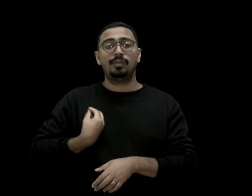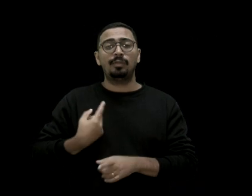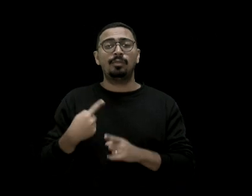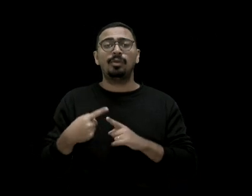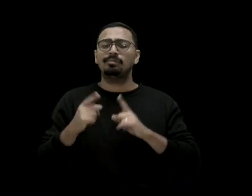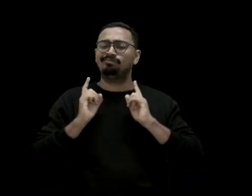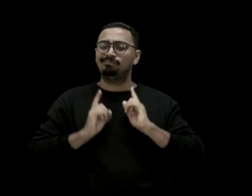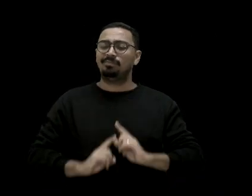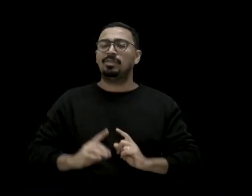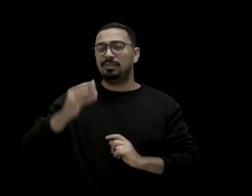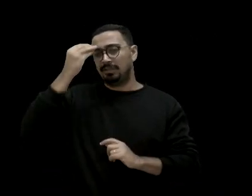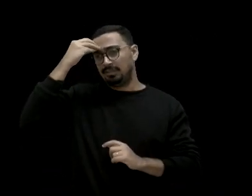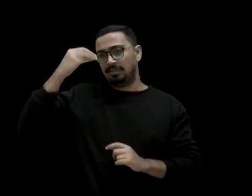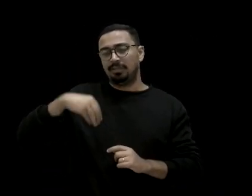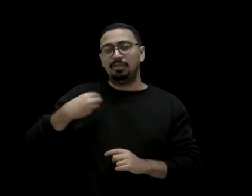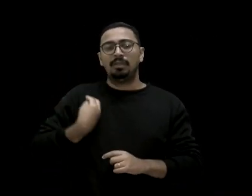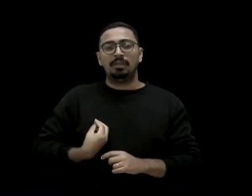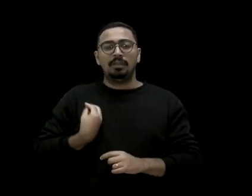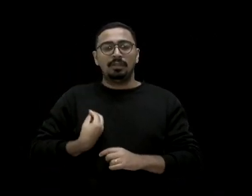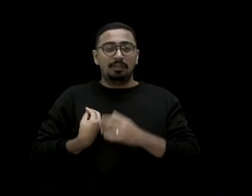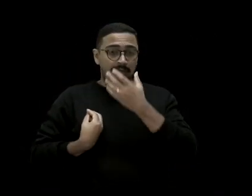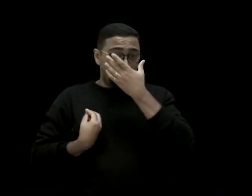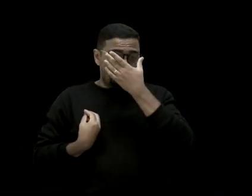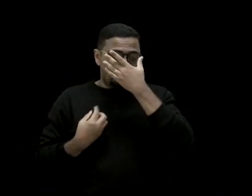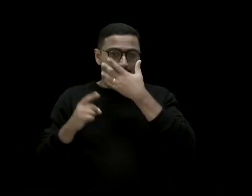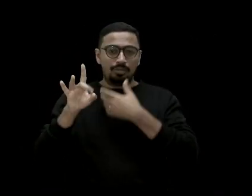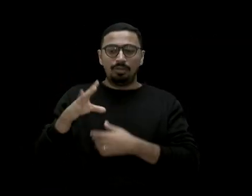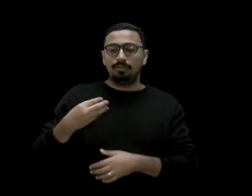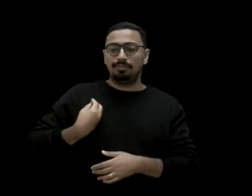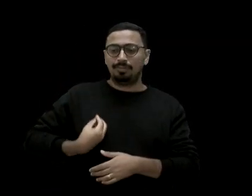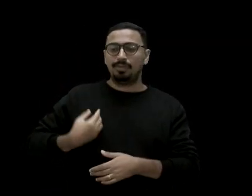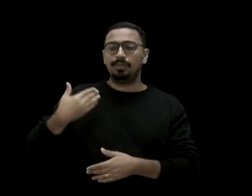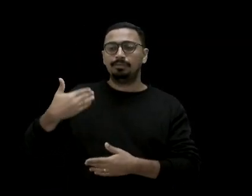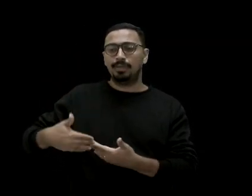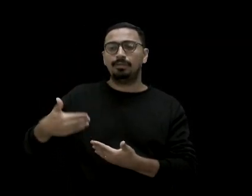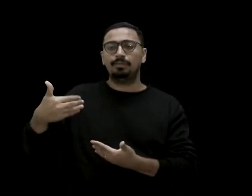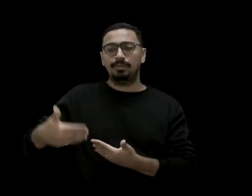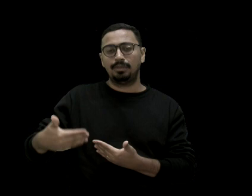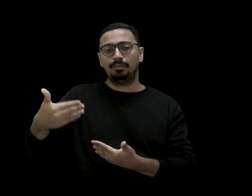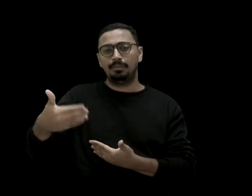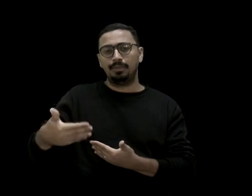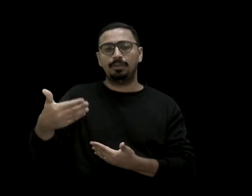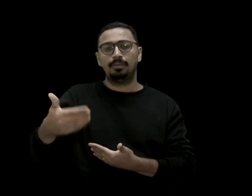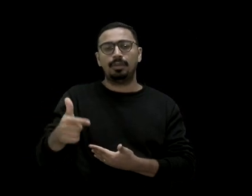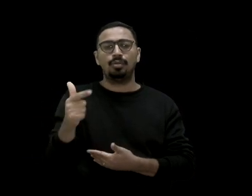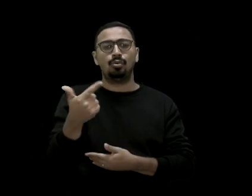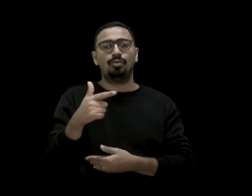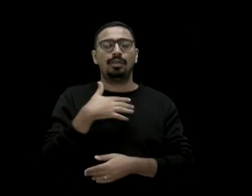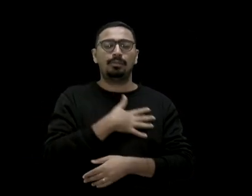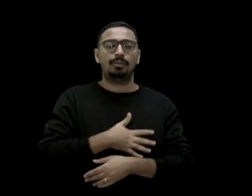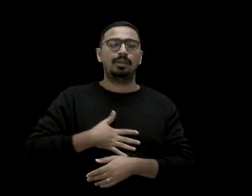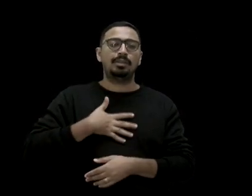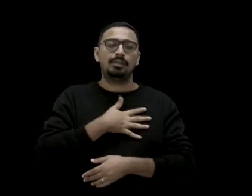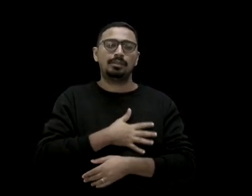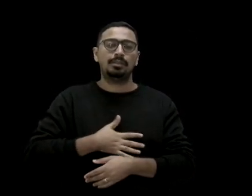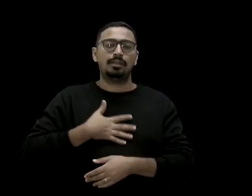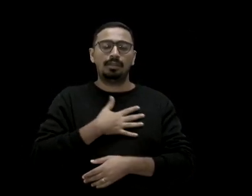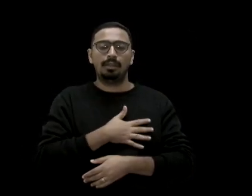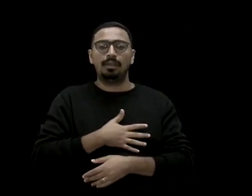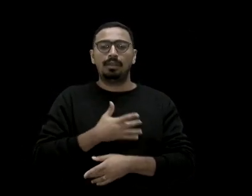estão desistindo de viver, apenas sobrevivendo, sem dignidade, sem prazer, de forma